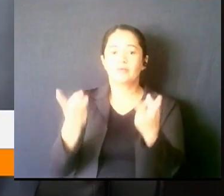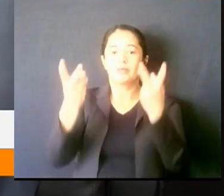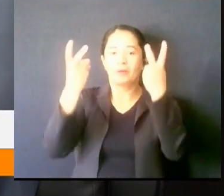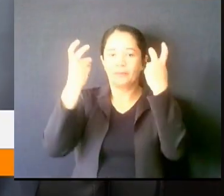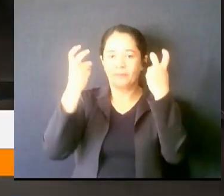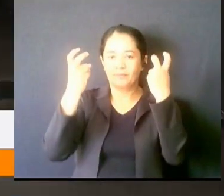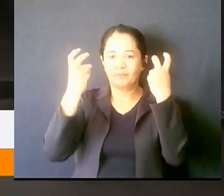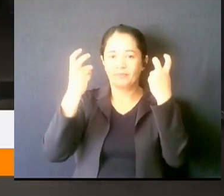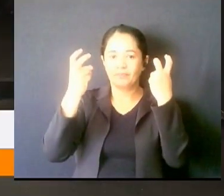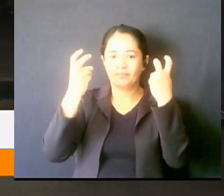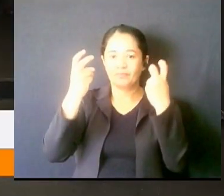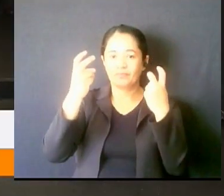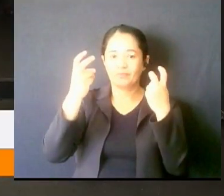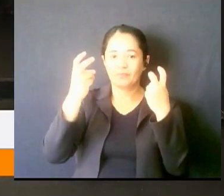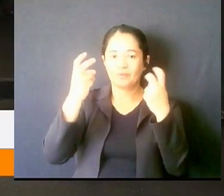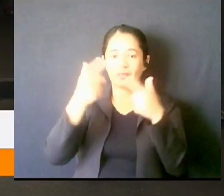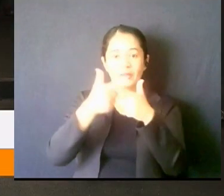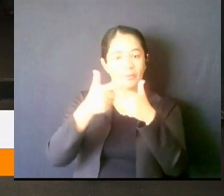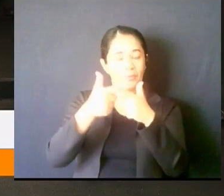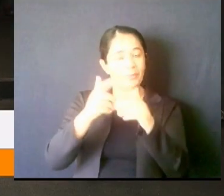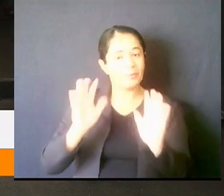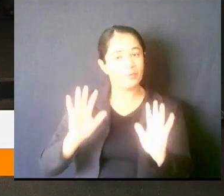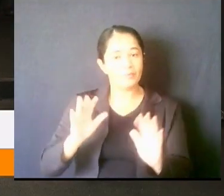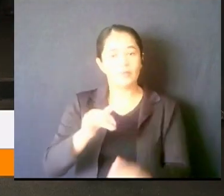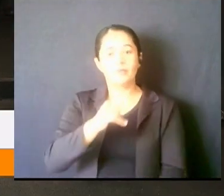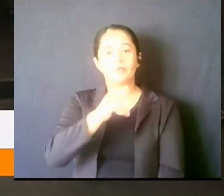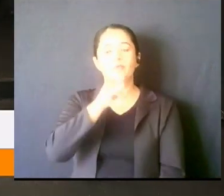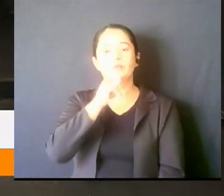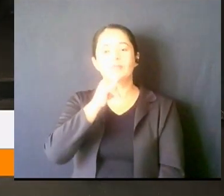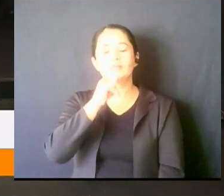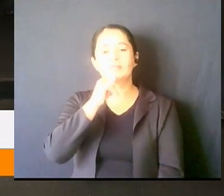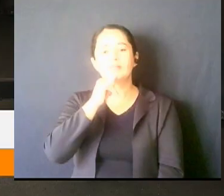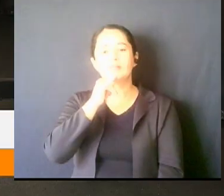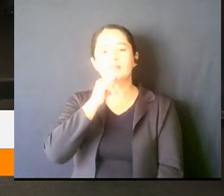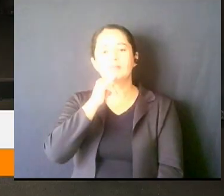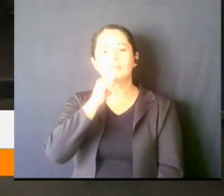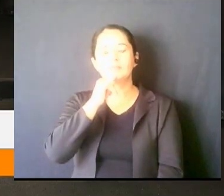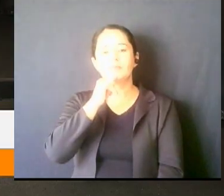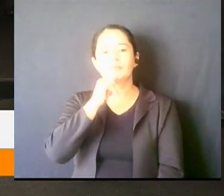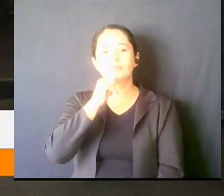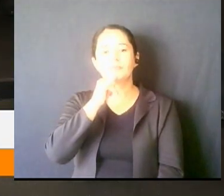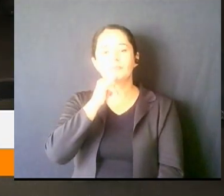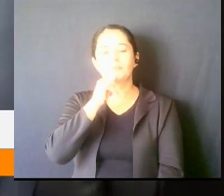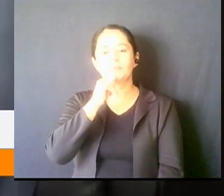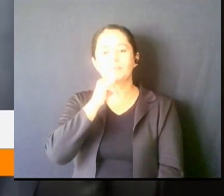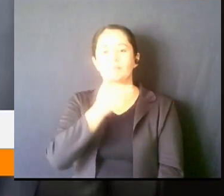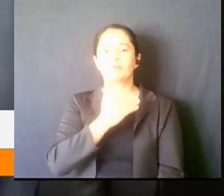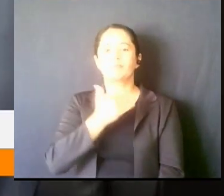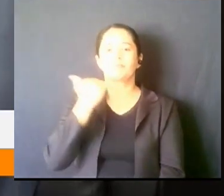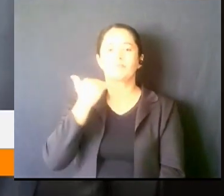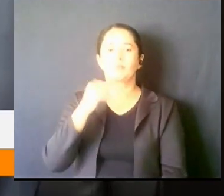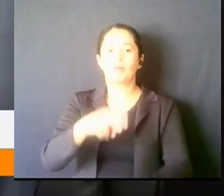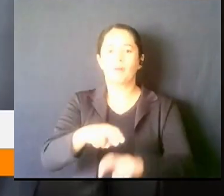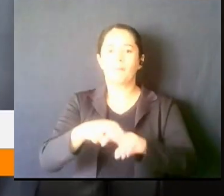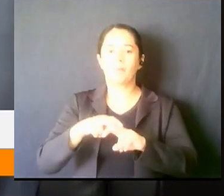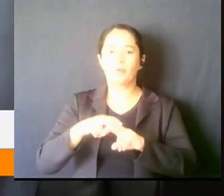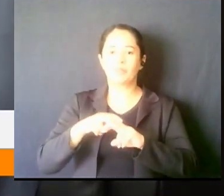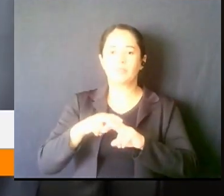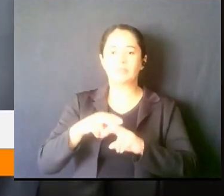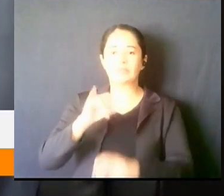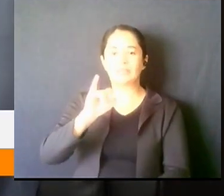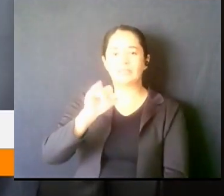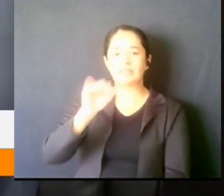algum problema. Por exemplo, que a gente tem uma maior chance de morte por infecções graves, a gente chama de